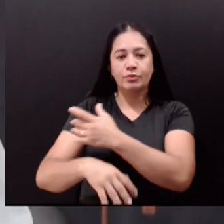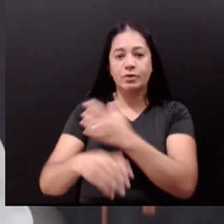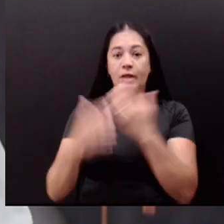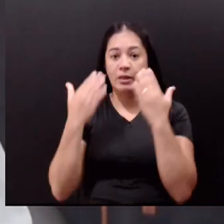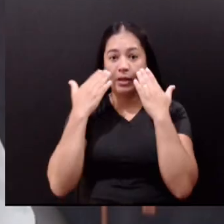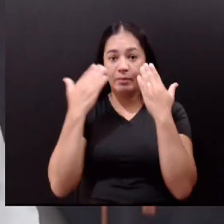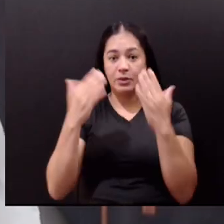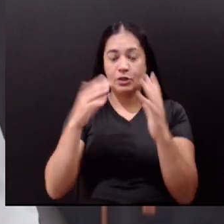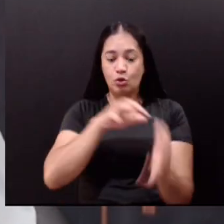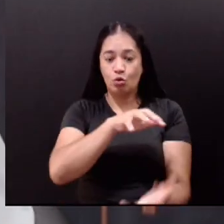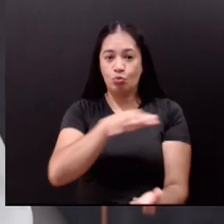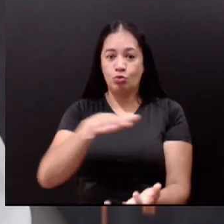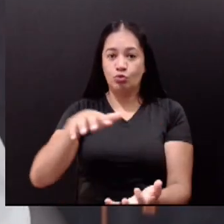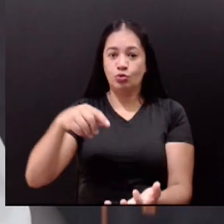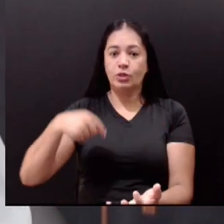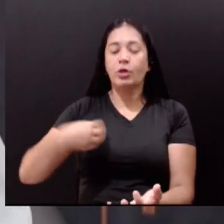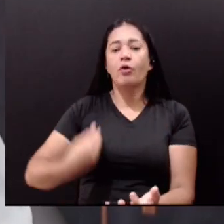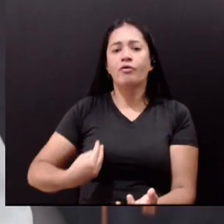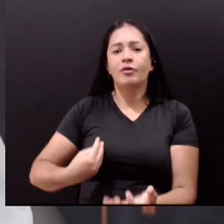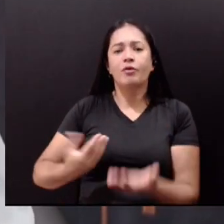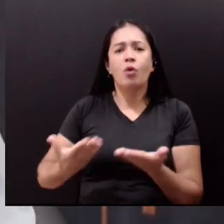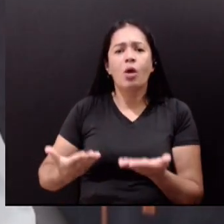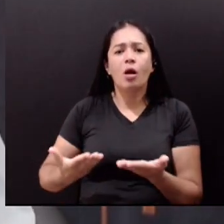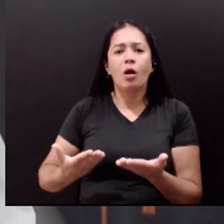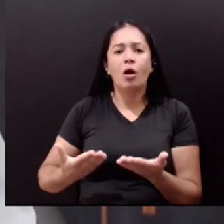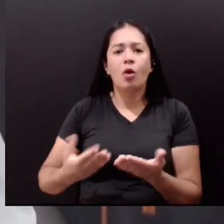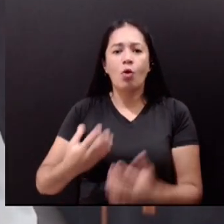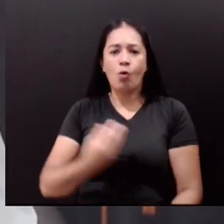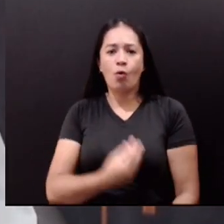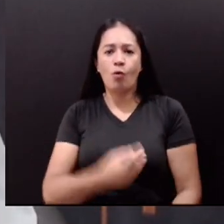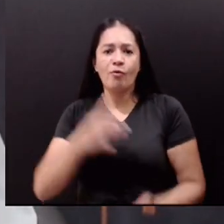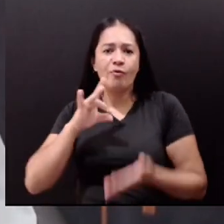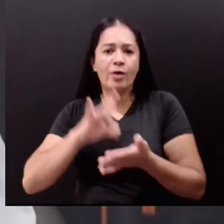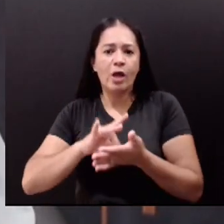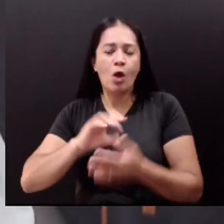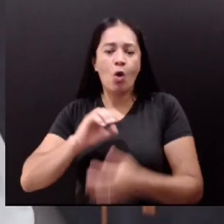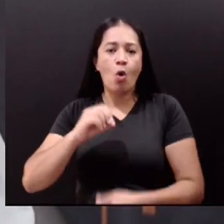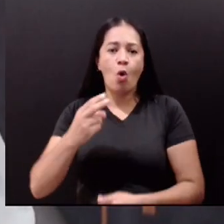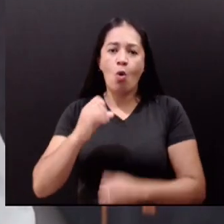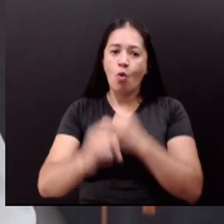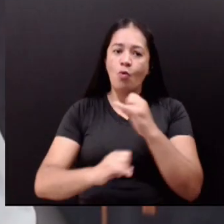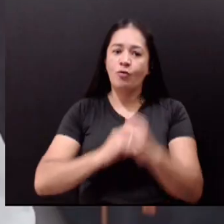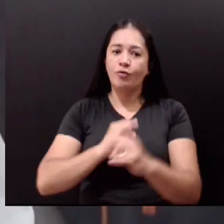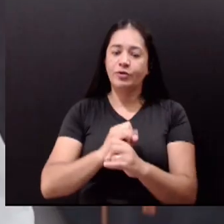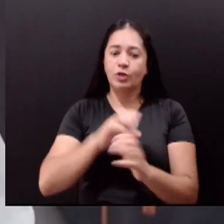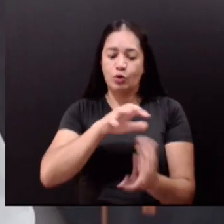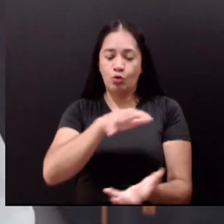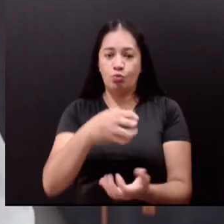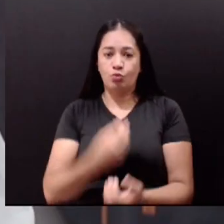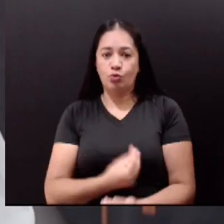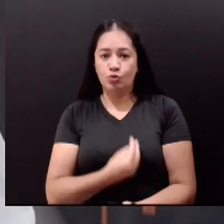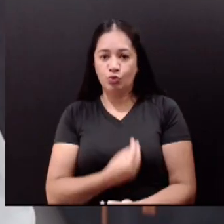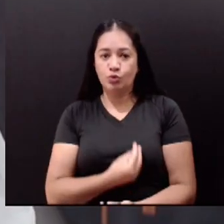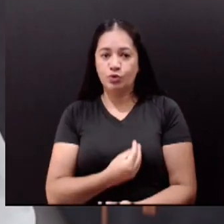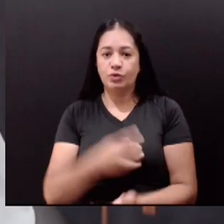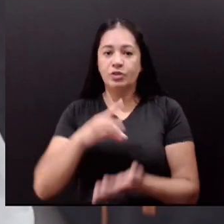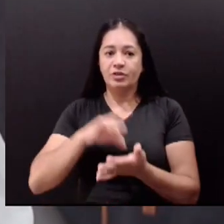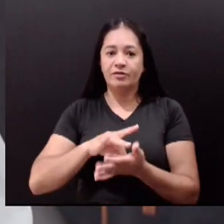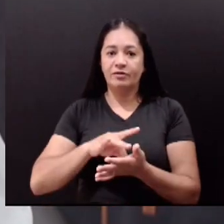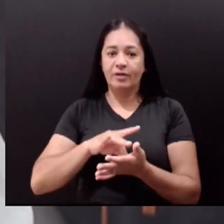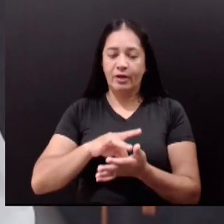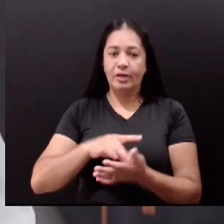Qual mundo eu vivo, o real ou o virtual? No mundo real, como o doutor Rodrigo bem falou, temos leis. No